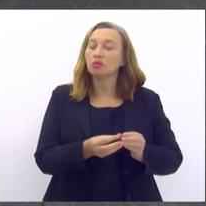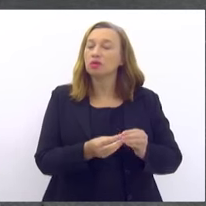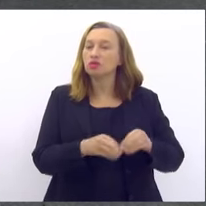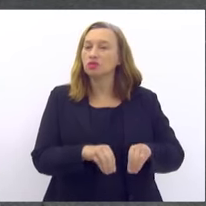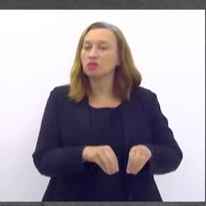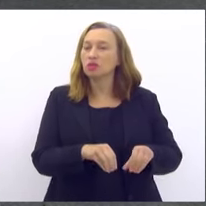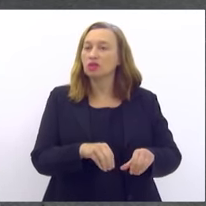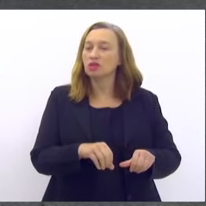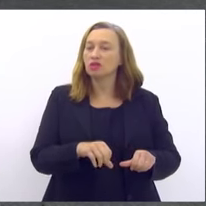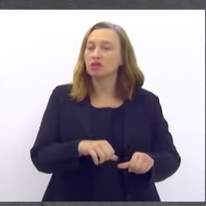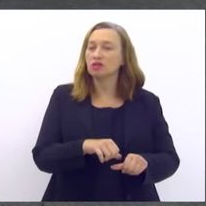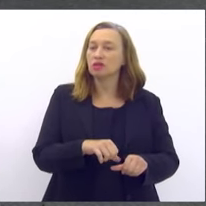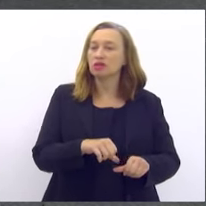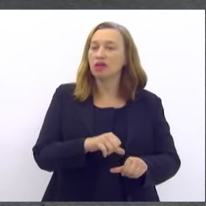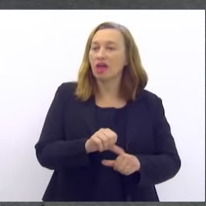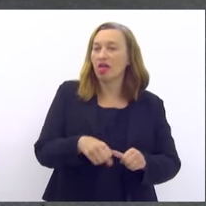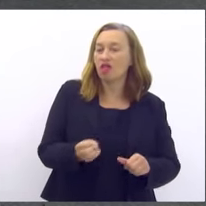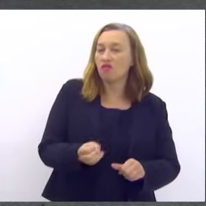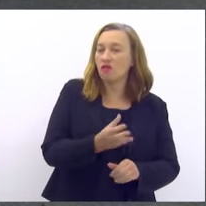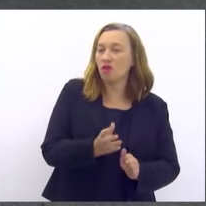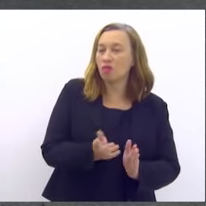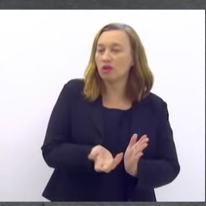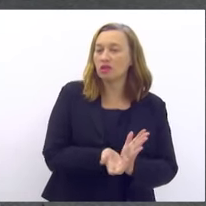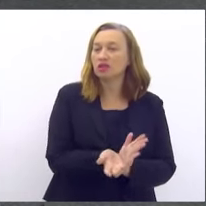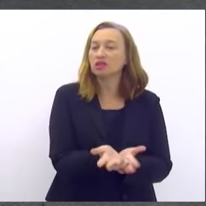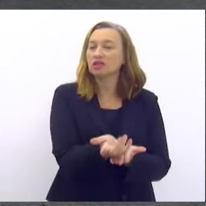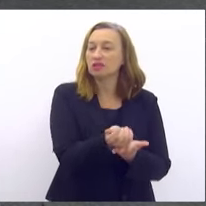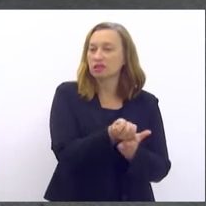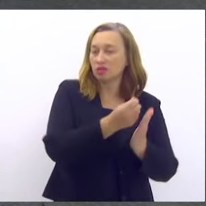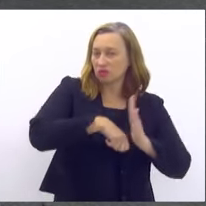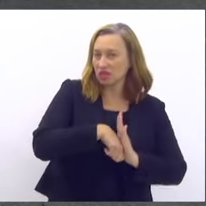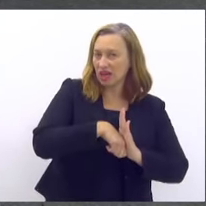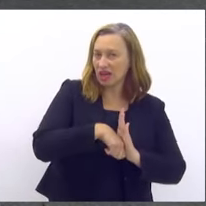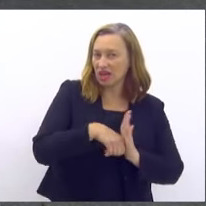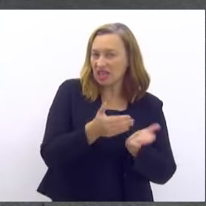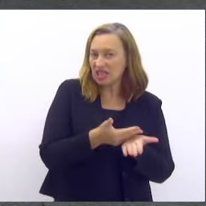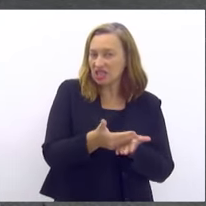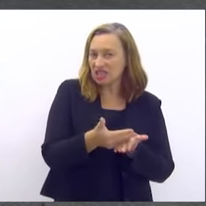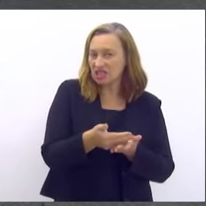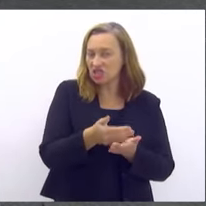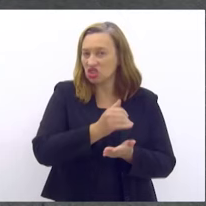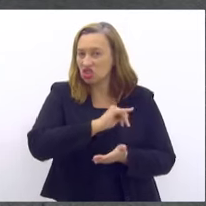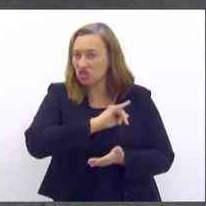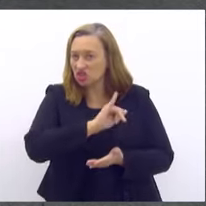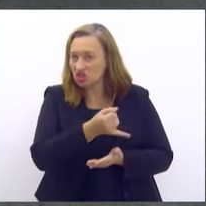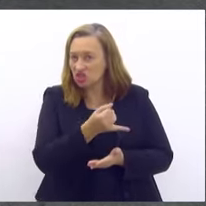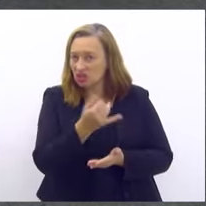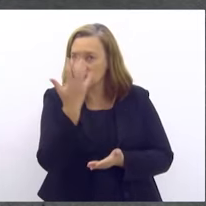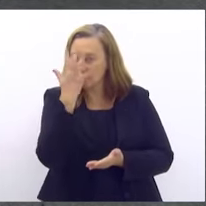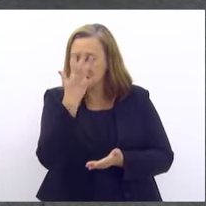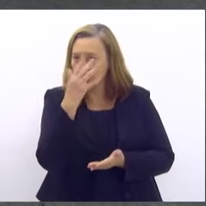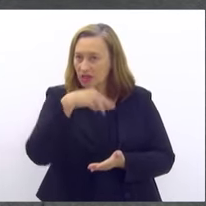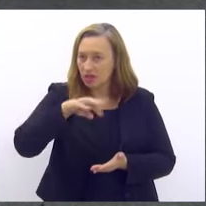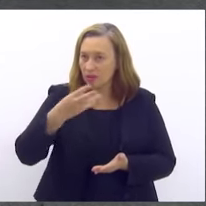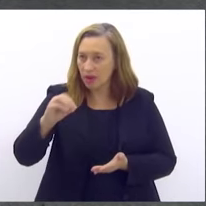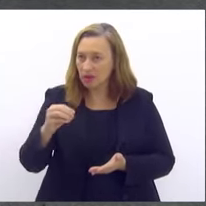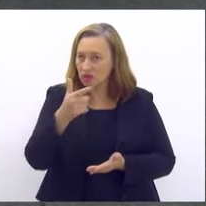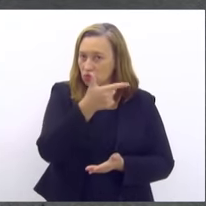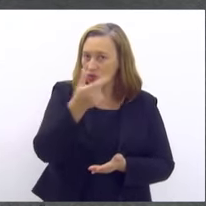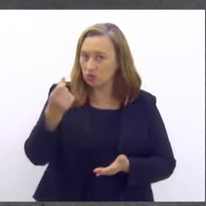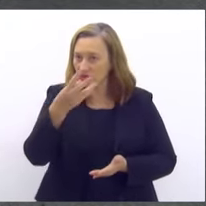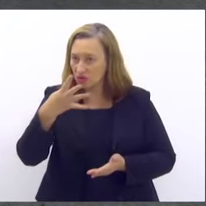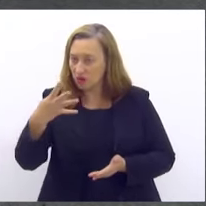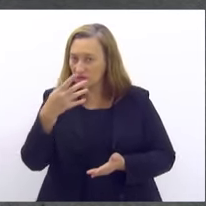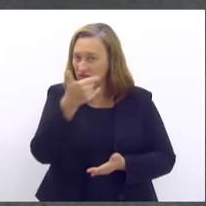não começam em janeiro nem fevereiro nem Março necessariamente 2024